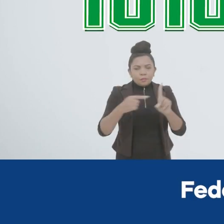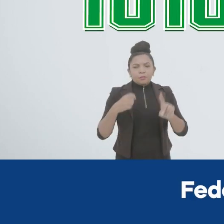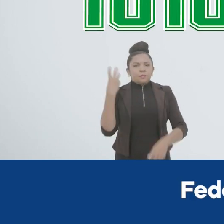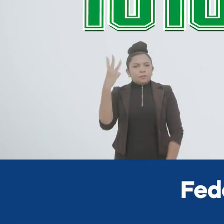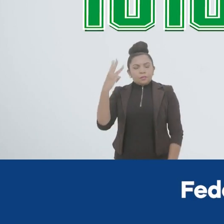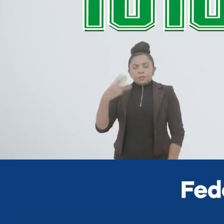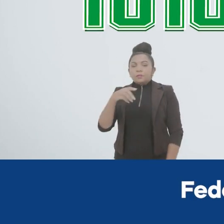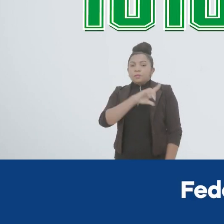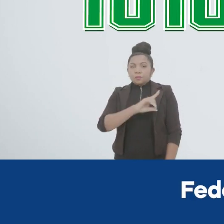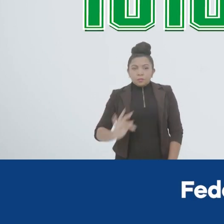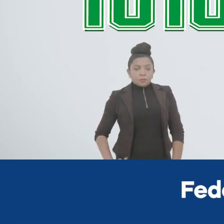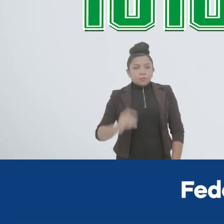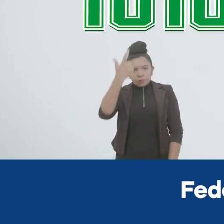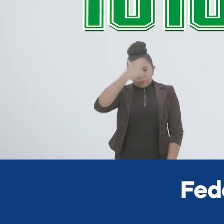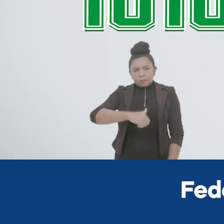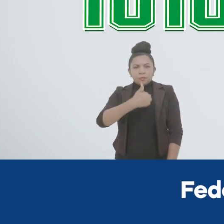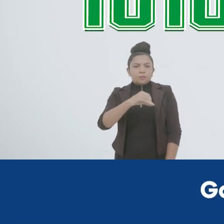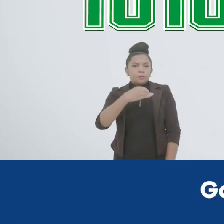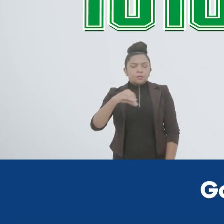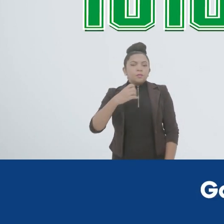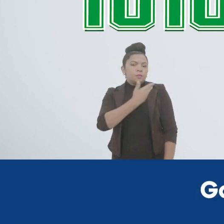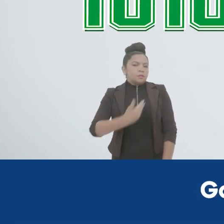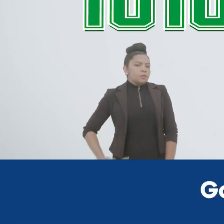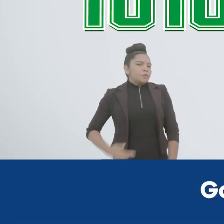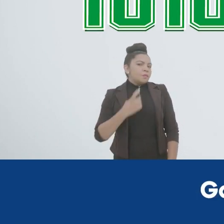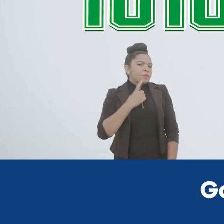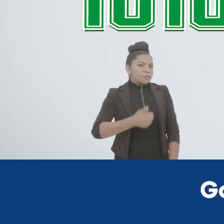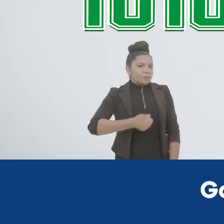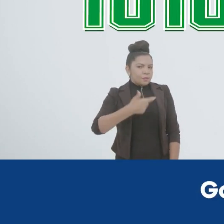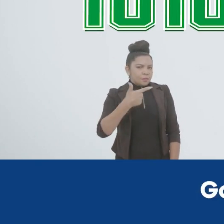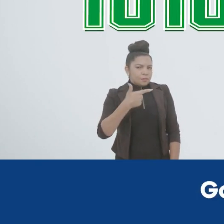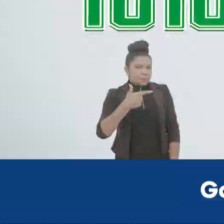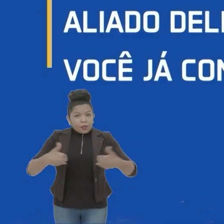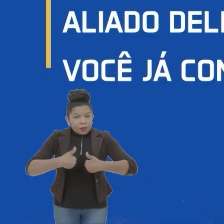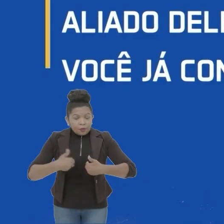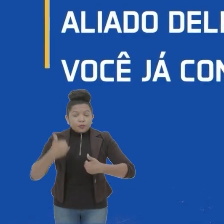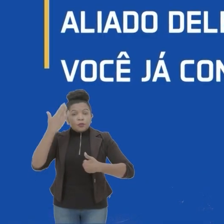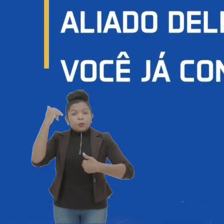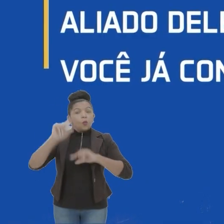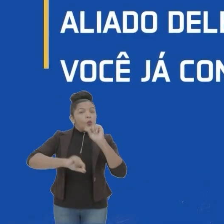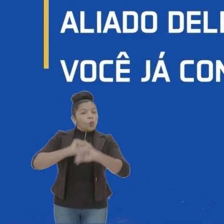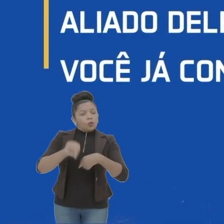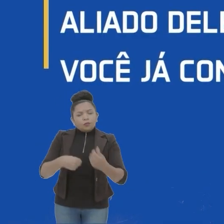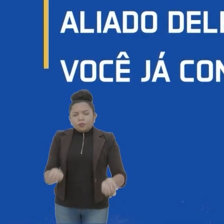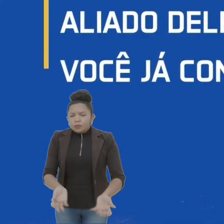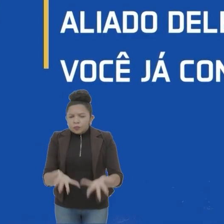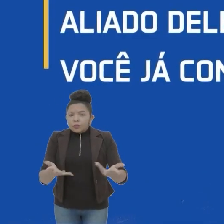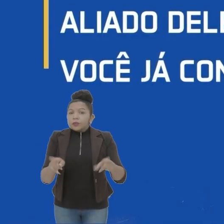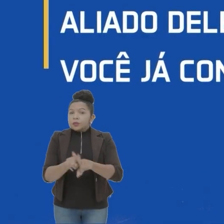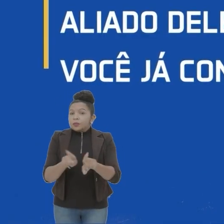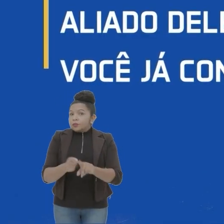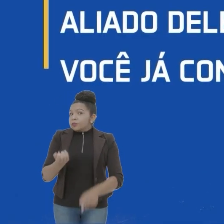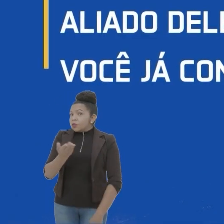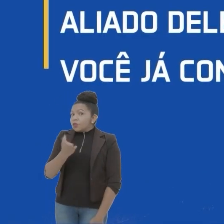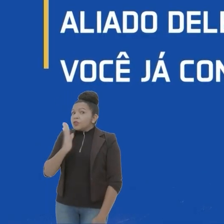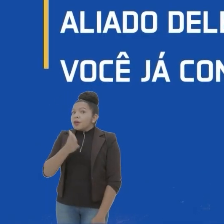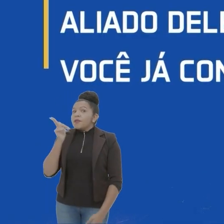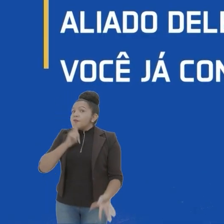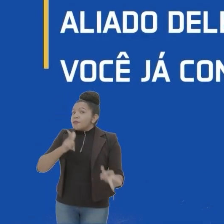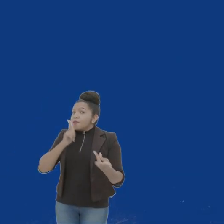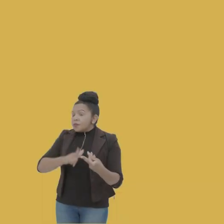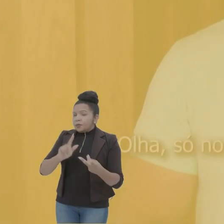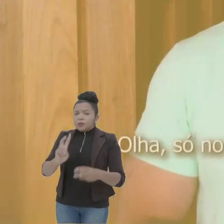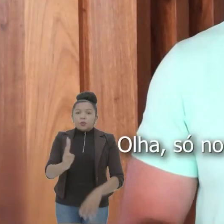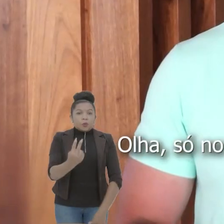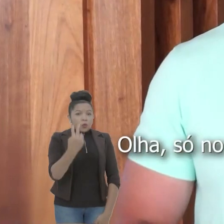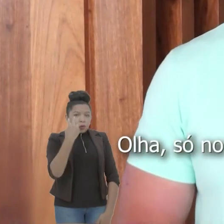maranhenses. Federal é Kleber Verde, 1010, governador Everton, 12. Obrigado deles. O que te motivou e o que você já